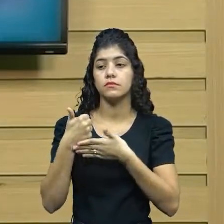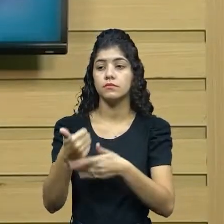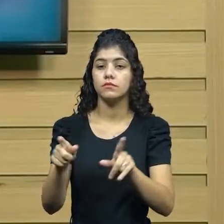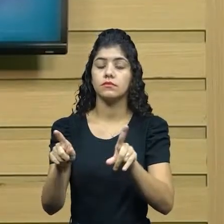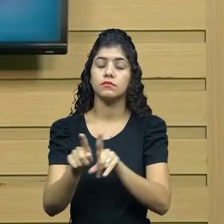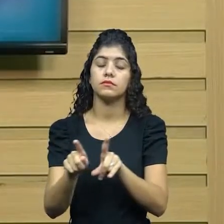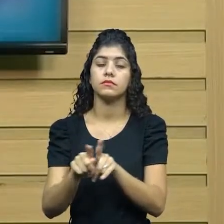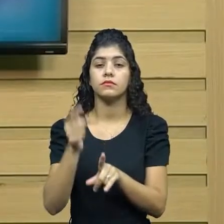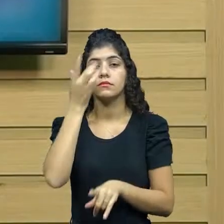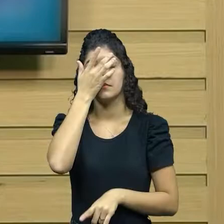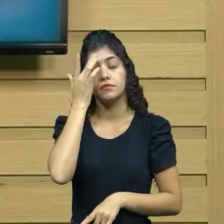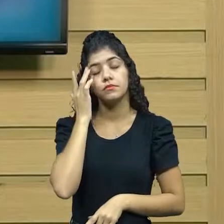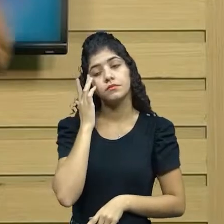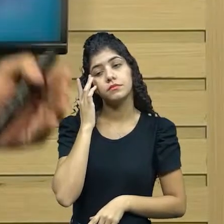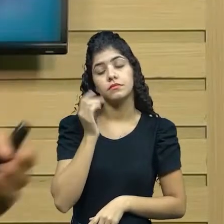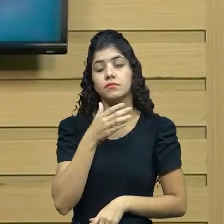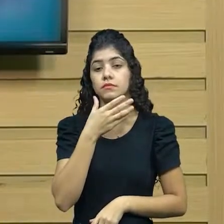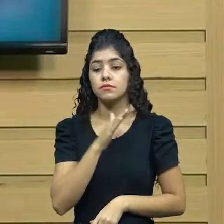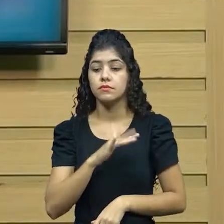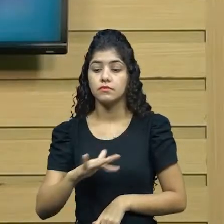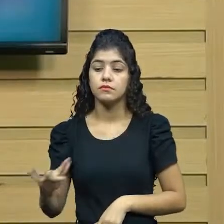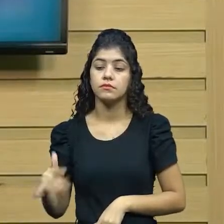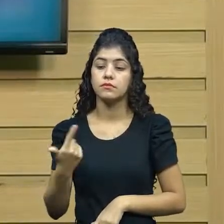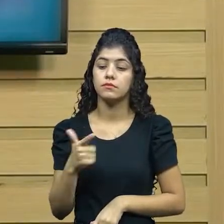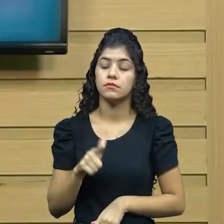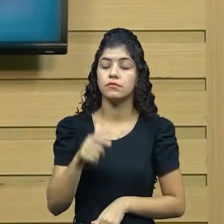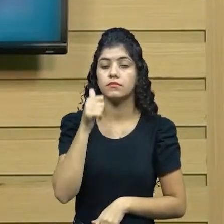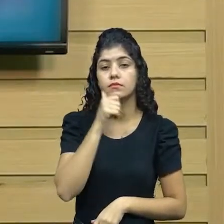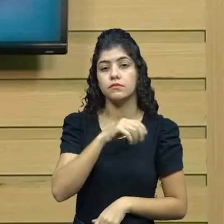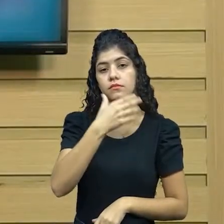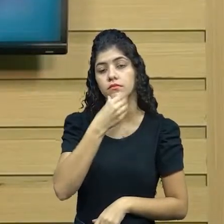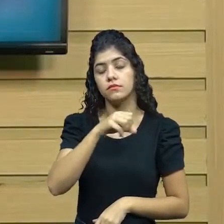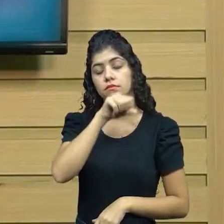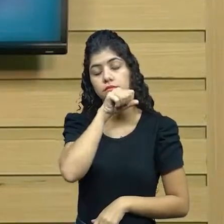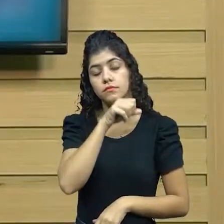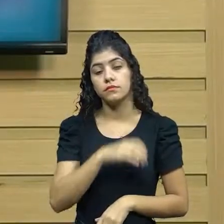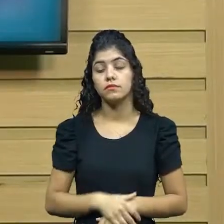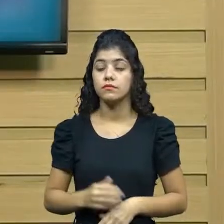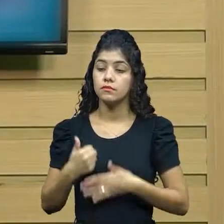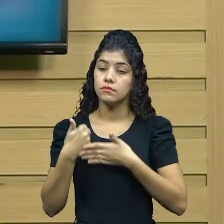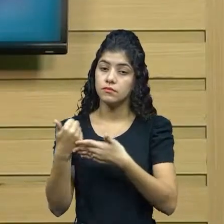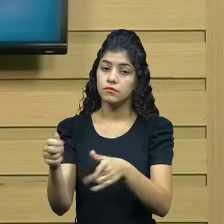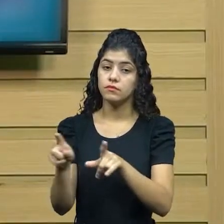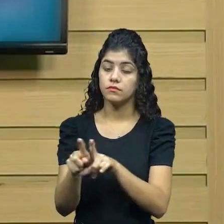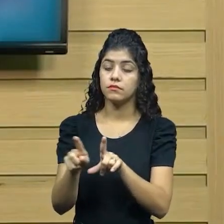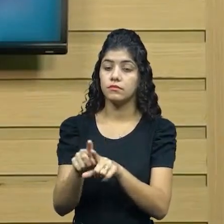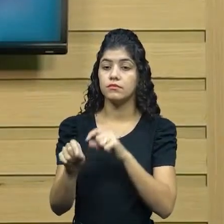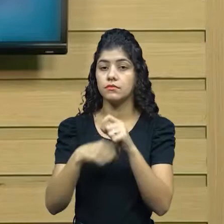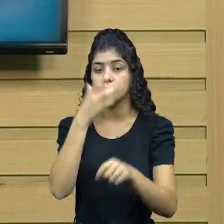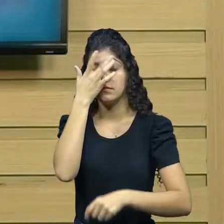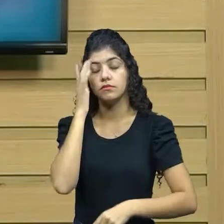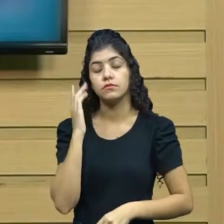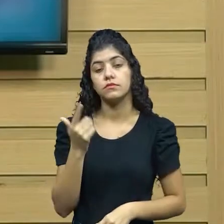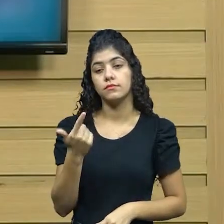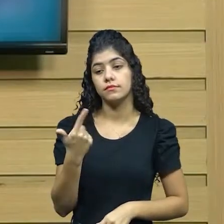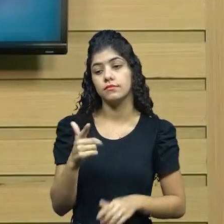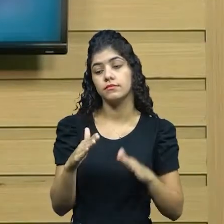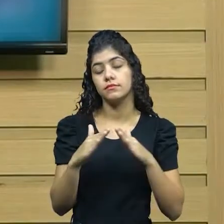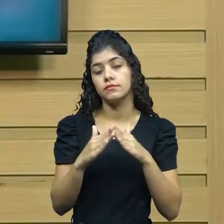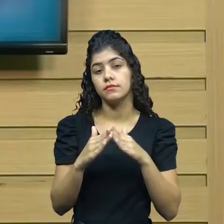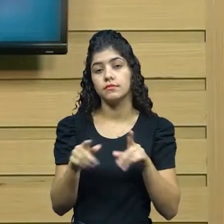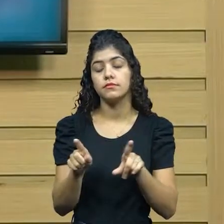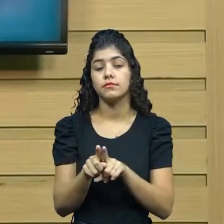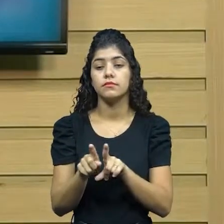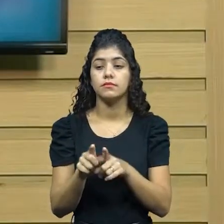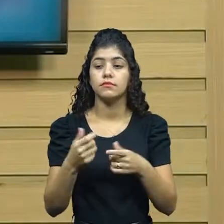órfãos, ajudar sem-tetos, investir seus recursos em tragédias que